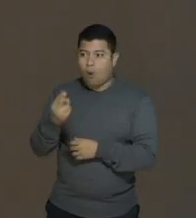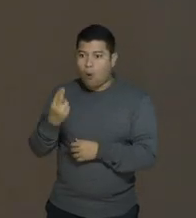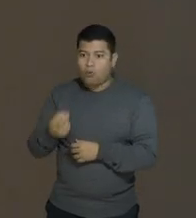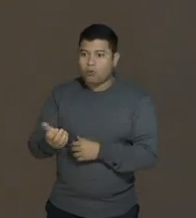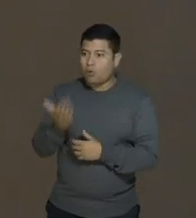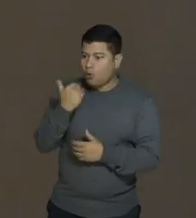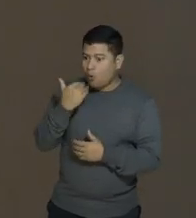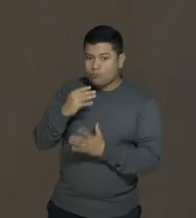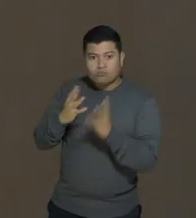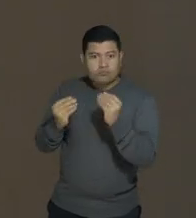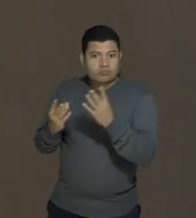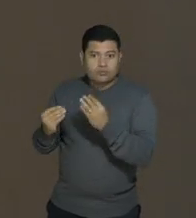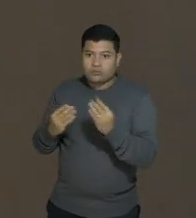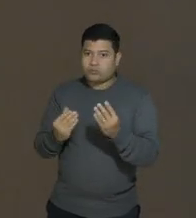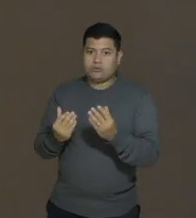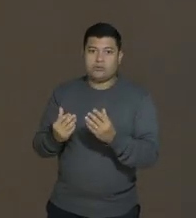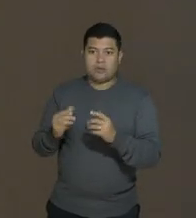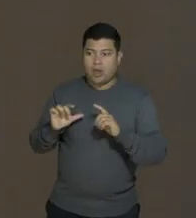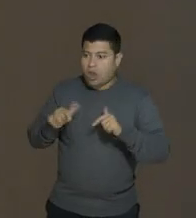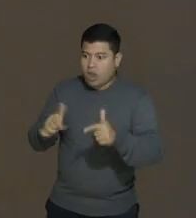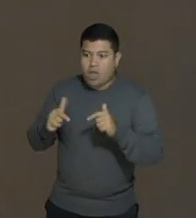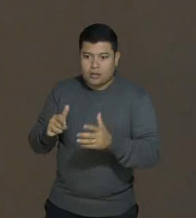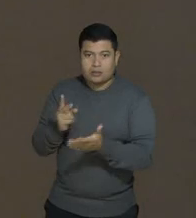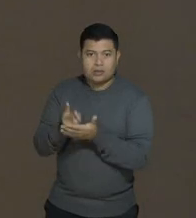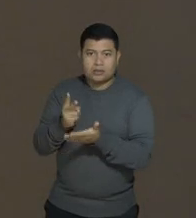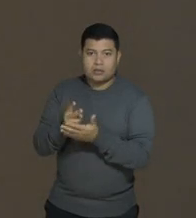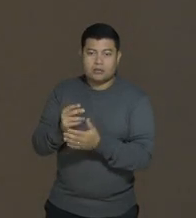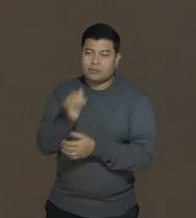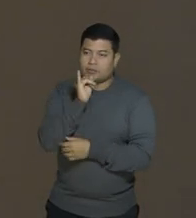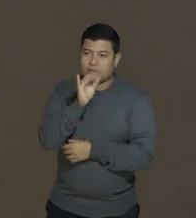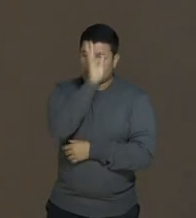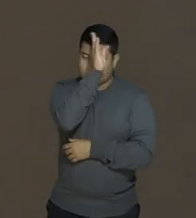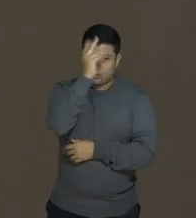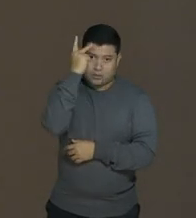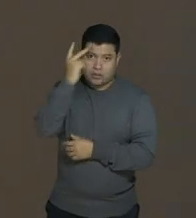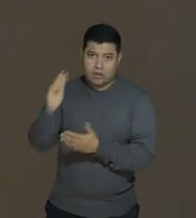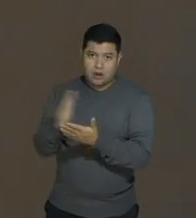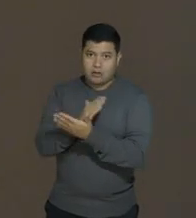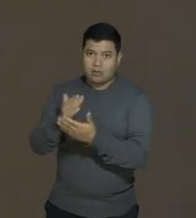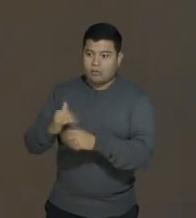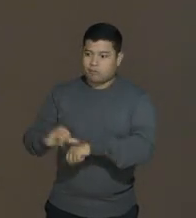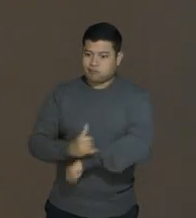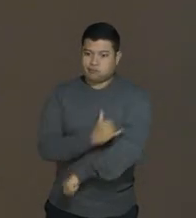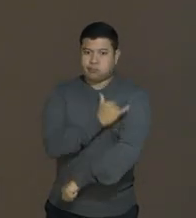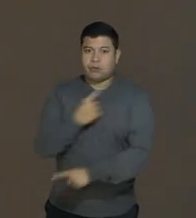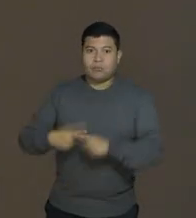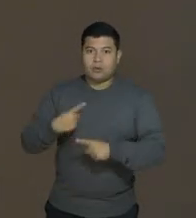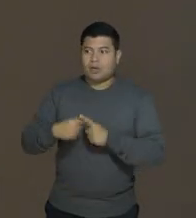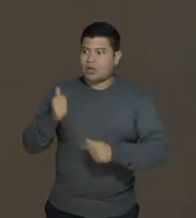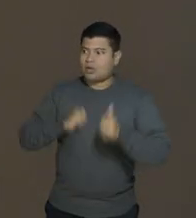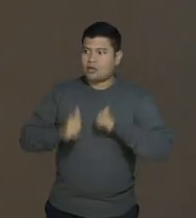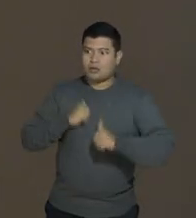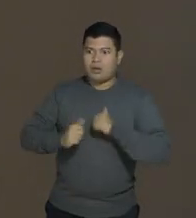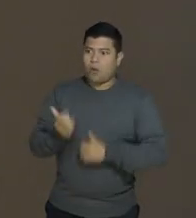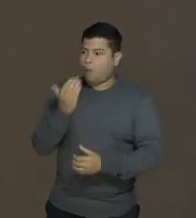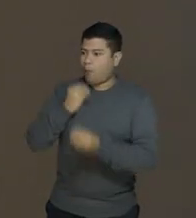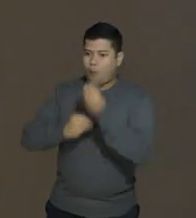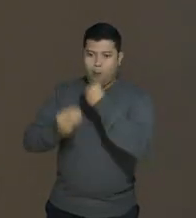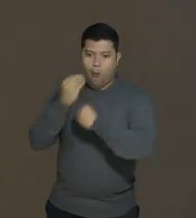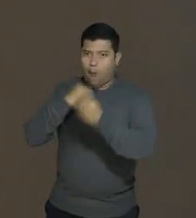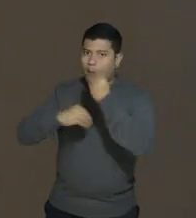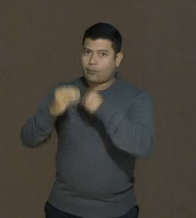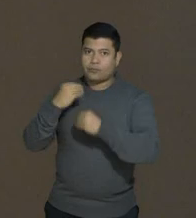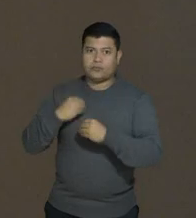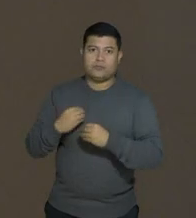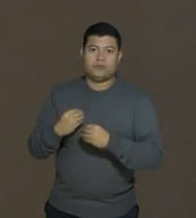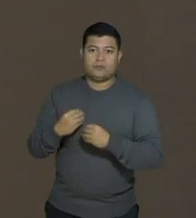pessoa que o TDAH, ele tem compulsão alimentar alguns. Eles são gordos porque ele come pela ansiedade. Eles comem em pé, correndo, mas